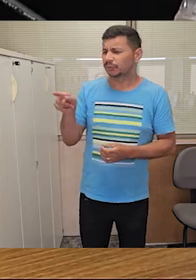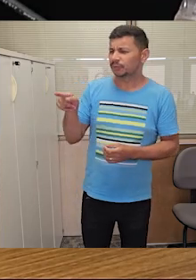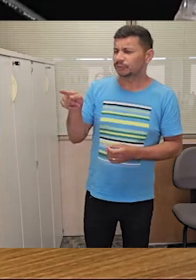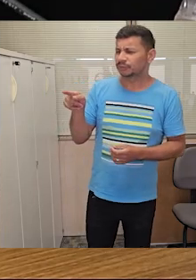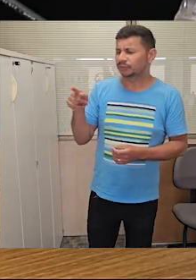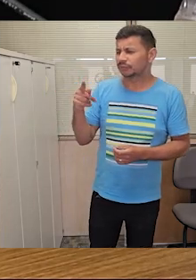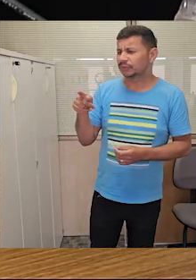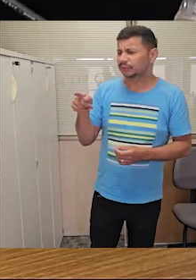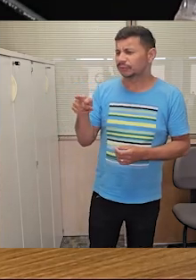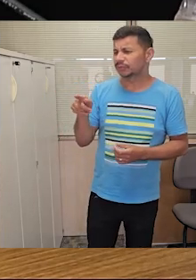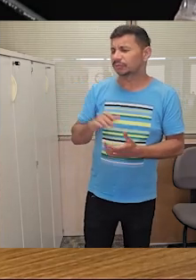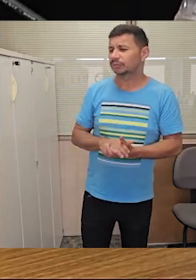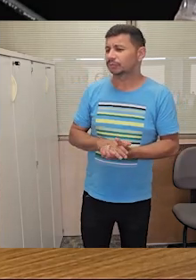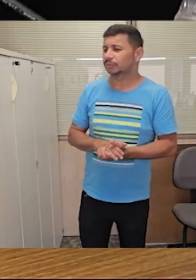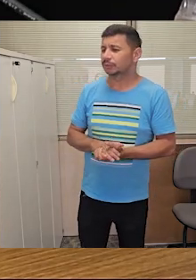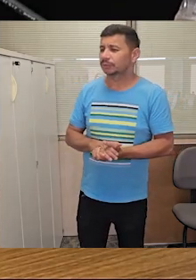Vocês